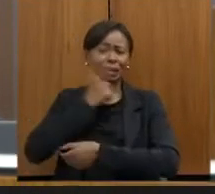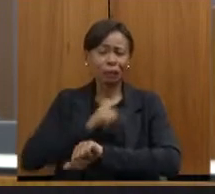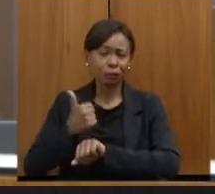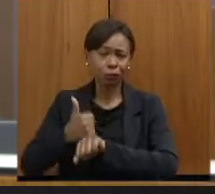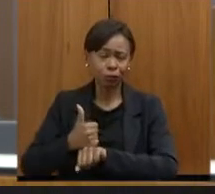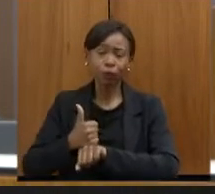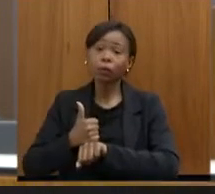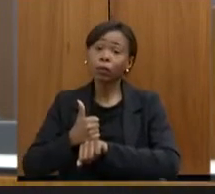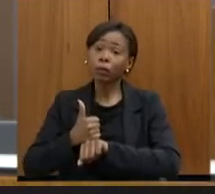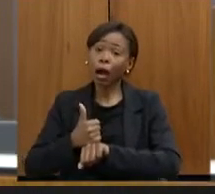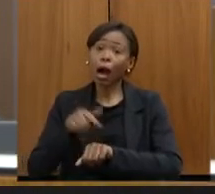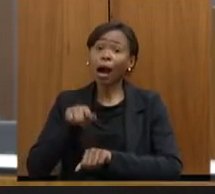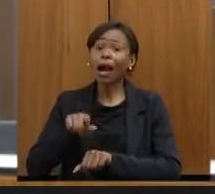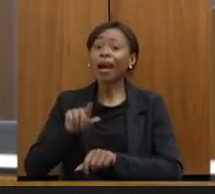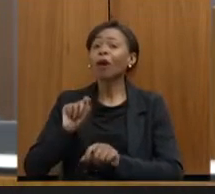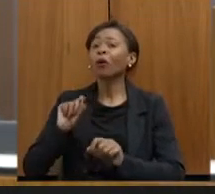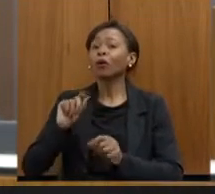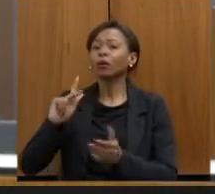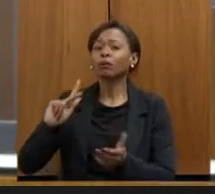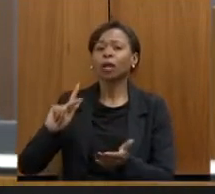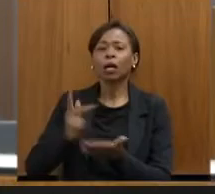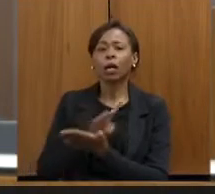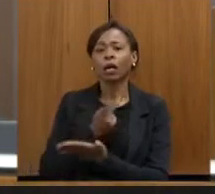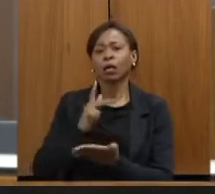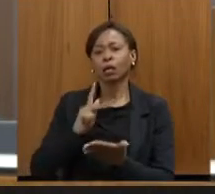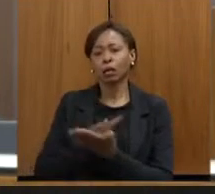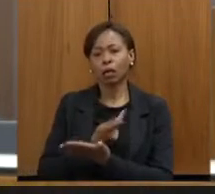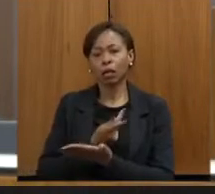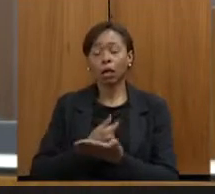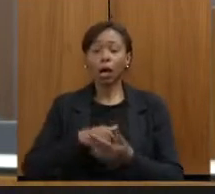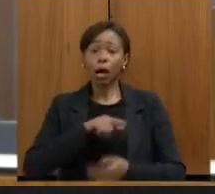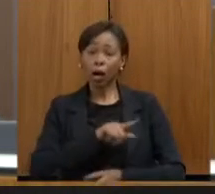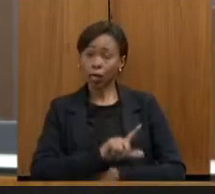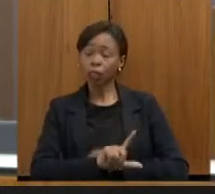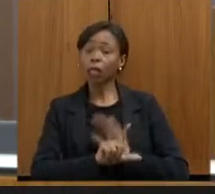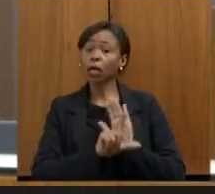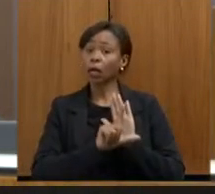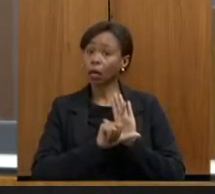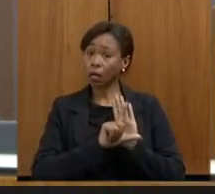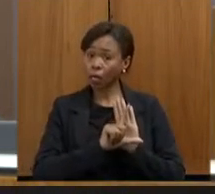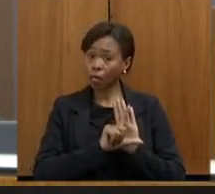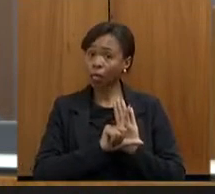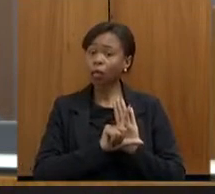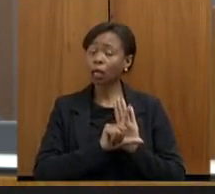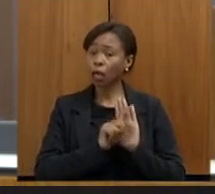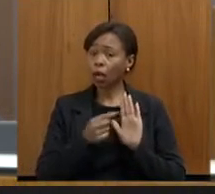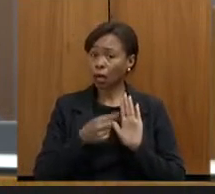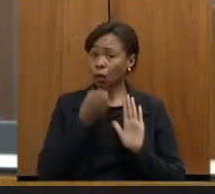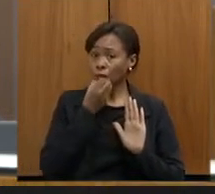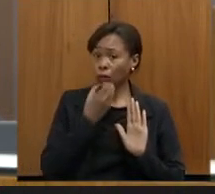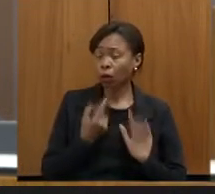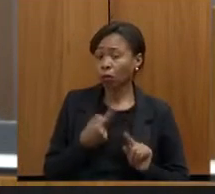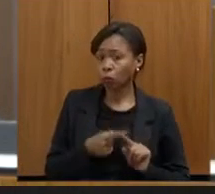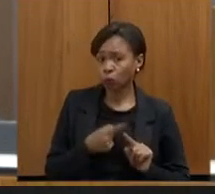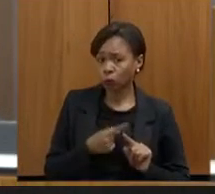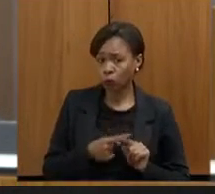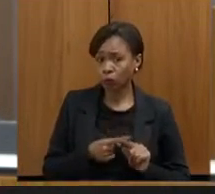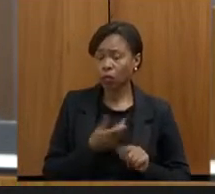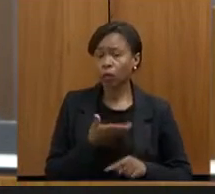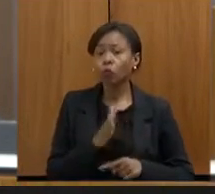aí vem o grande benefício da lei, um dos grandes benefícios da lei 3.4.5, que é